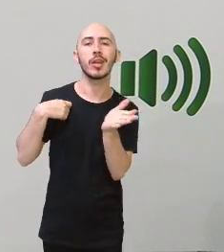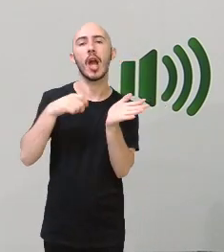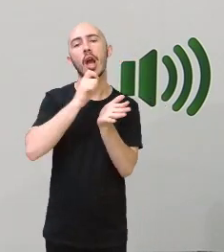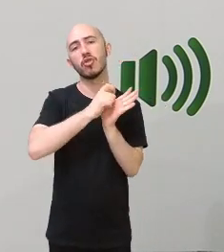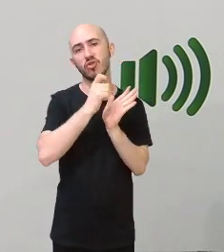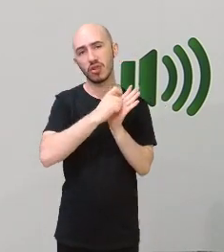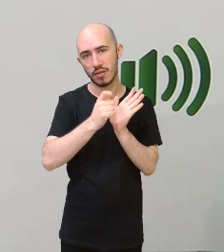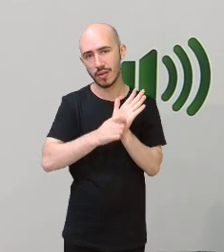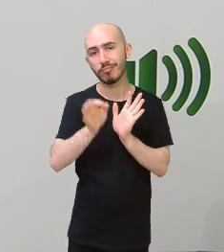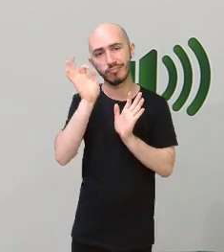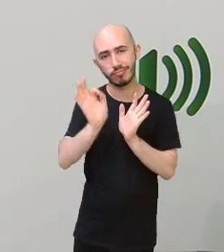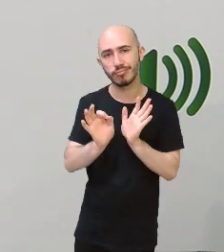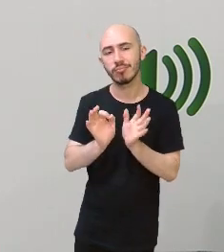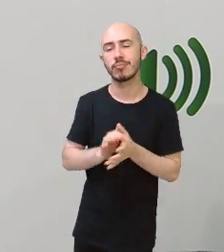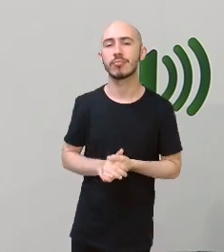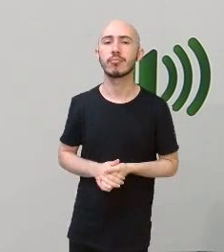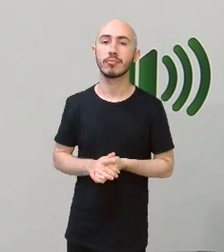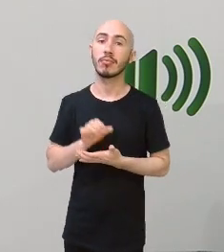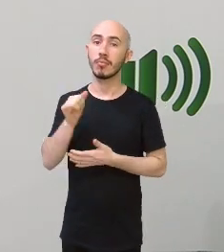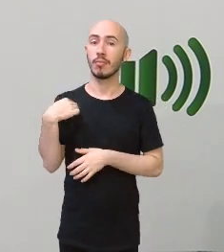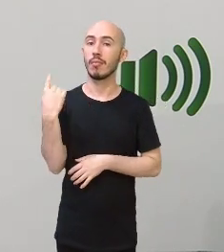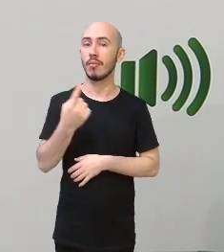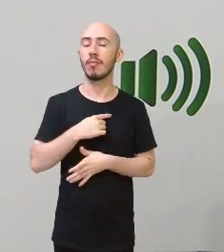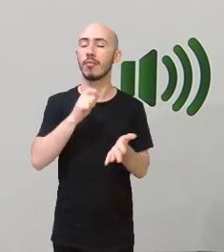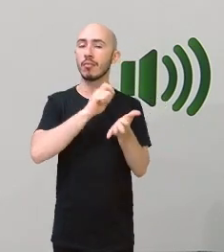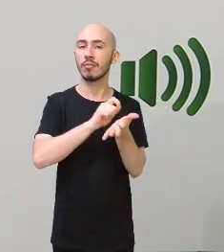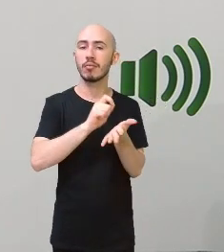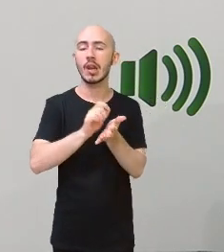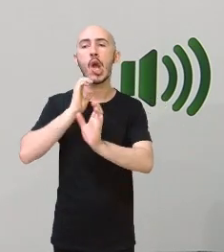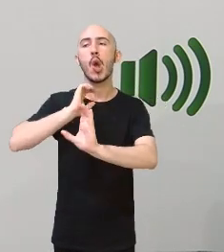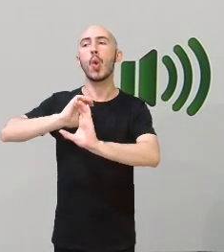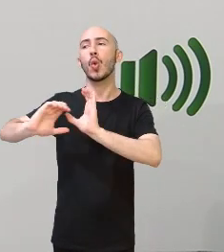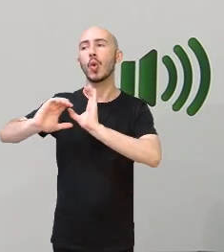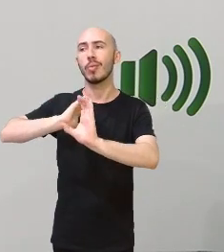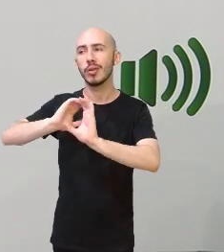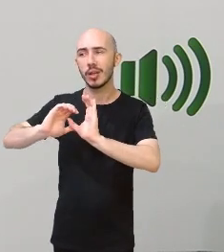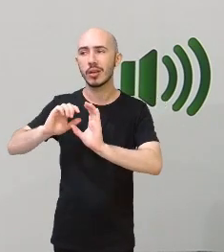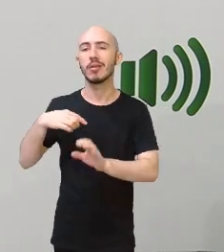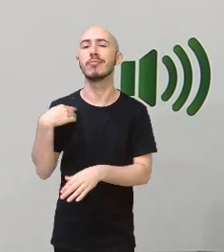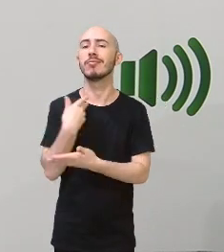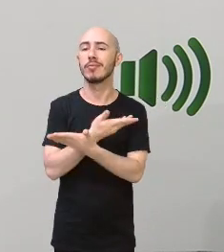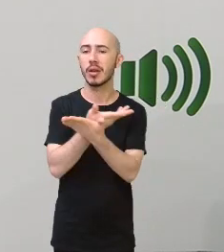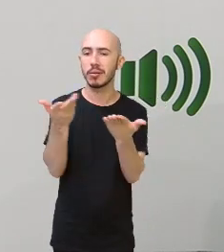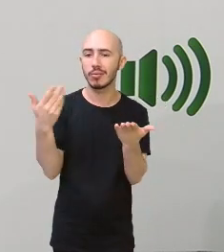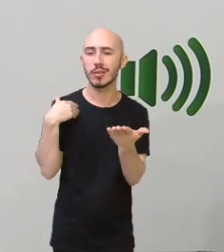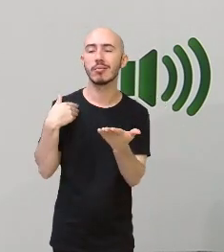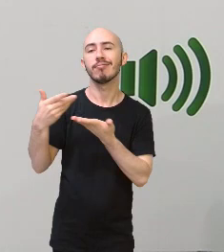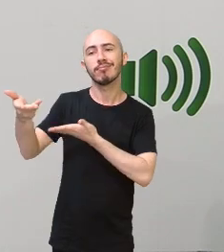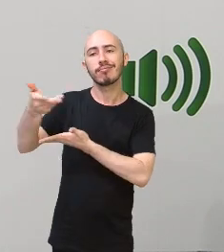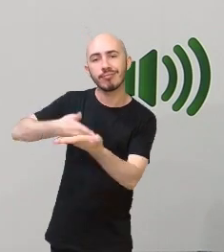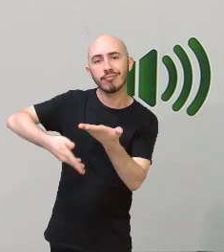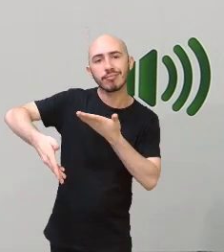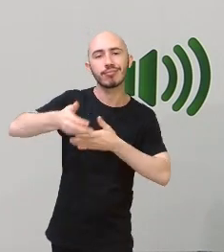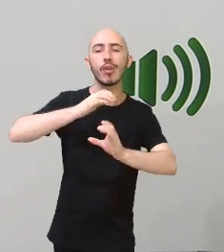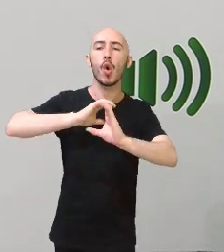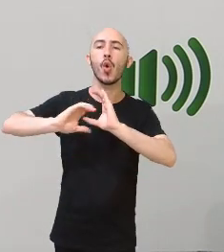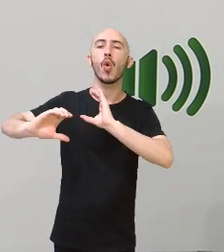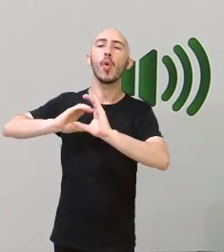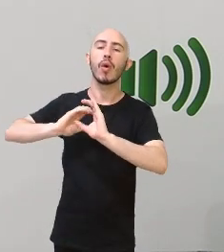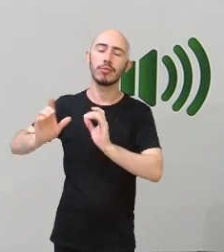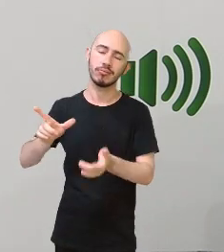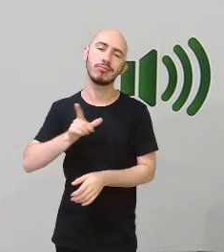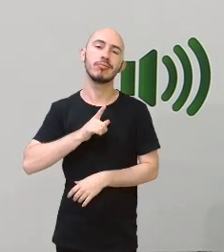nós escrevemos, nós comunicamos as pessoas que estão junto com a gente. Então, para